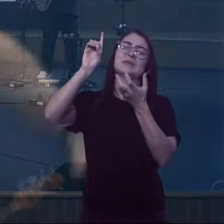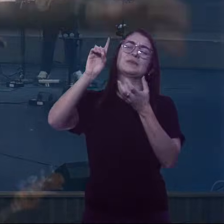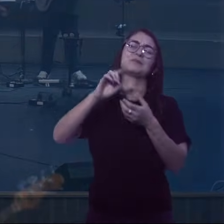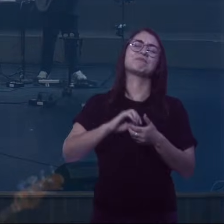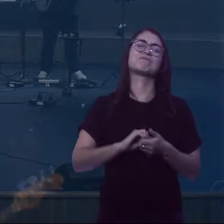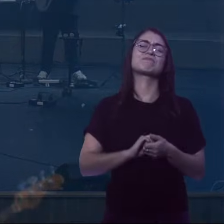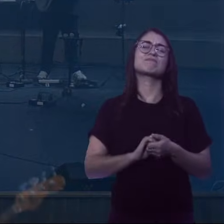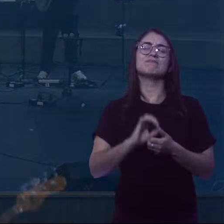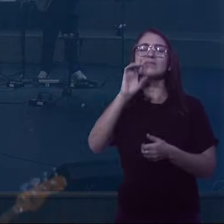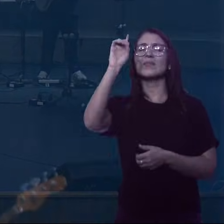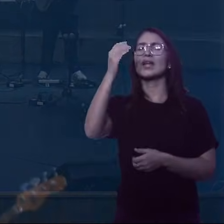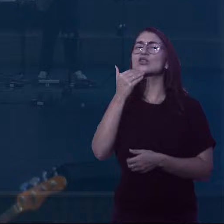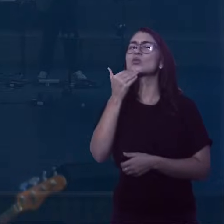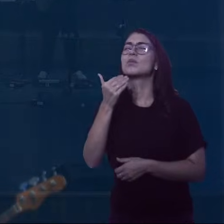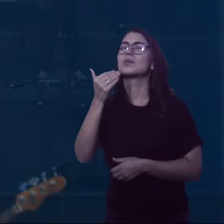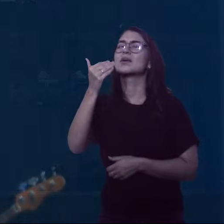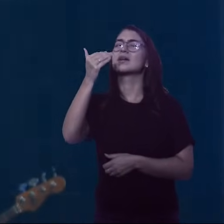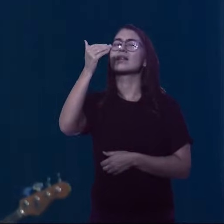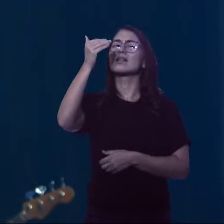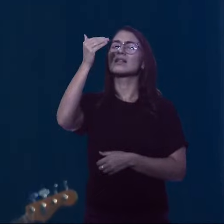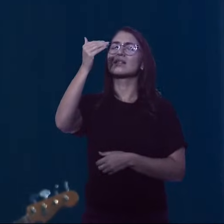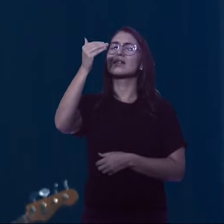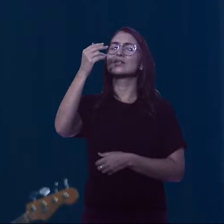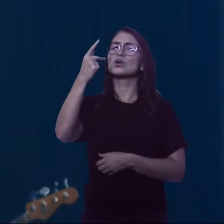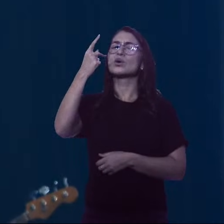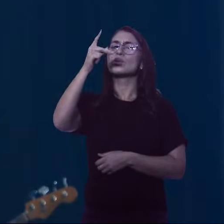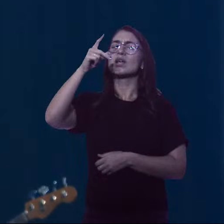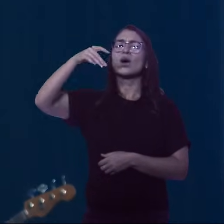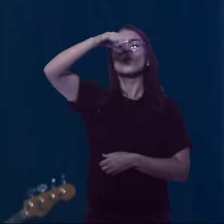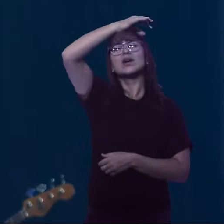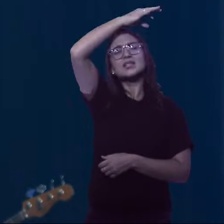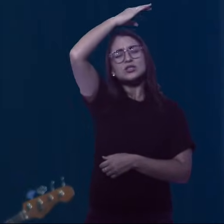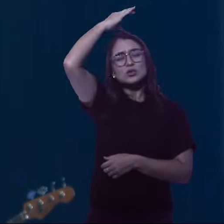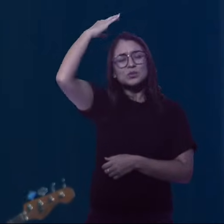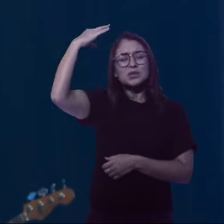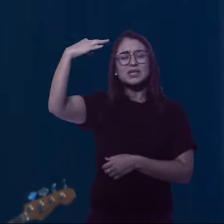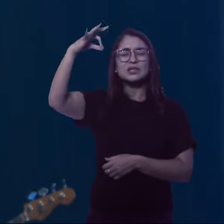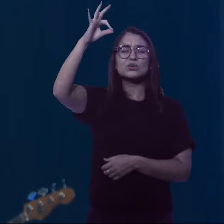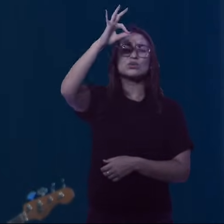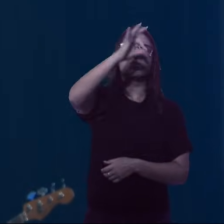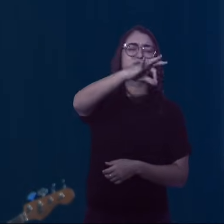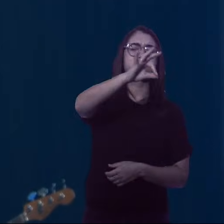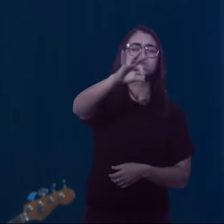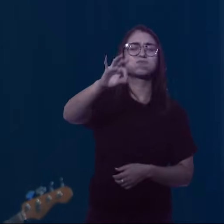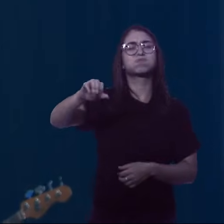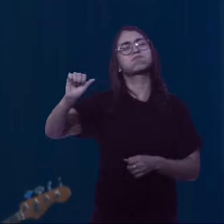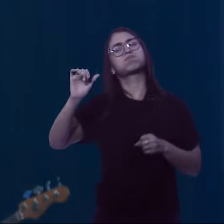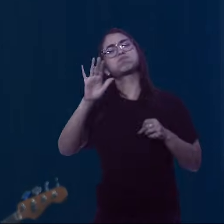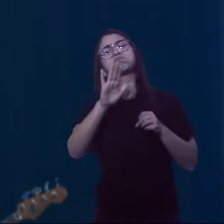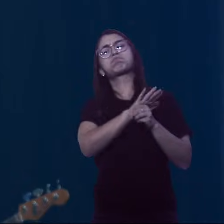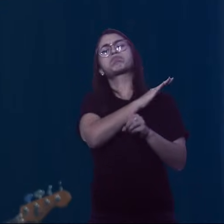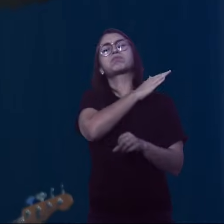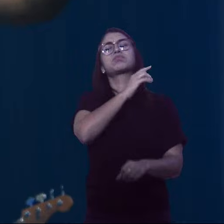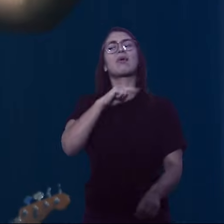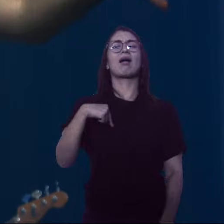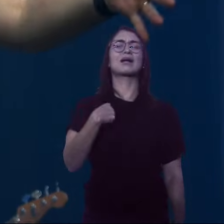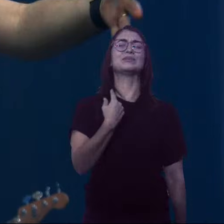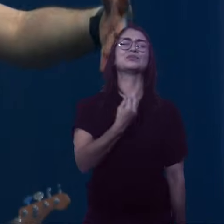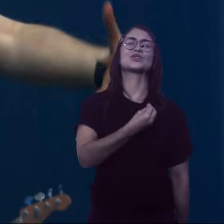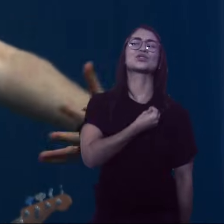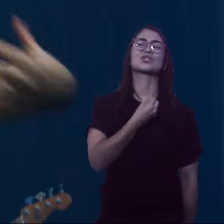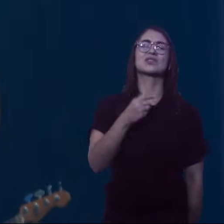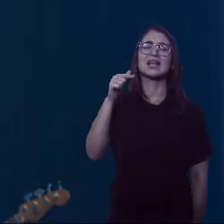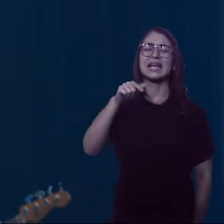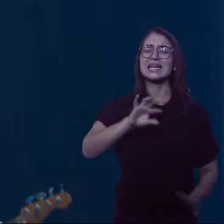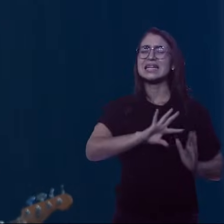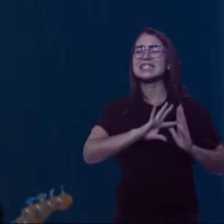E Deus, eu peço, enche o Seu povo do Seu Espírito. Nos enche do Teu Espírito. Deus, essa igreja